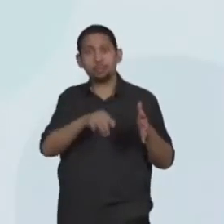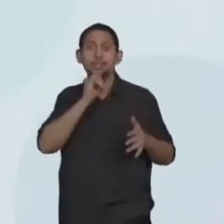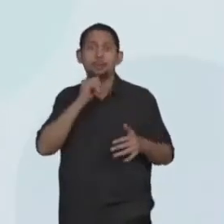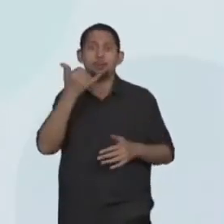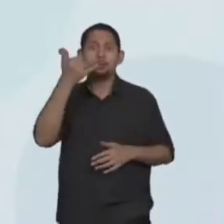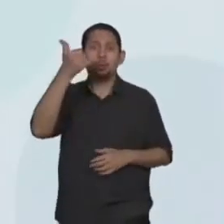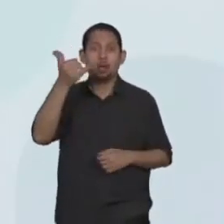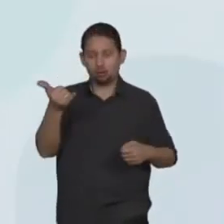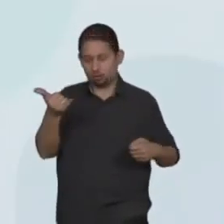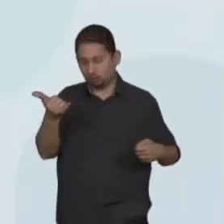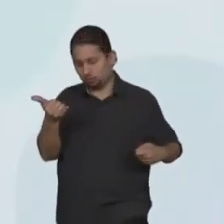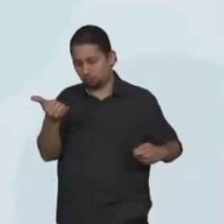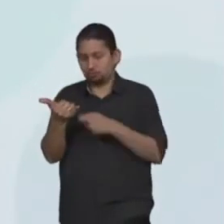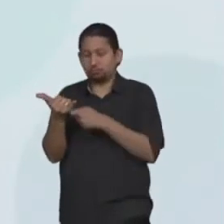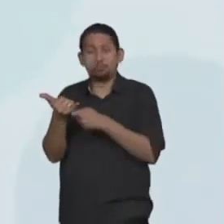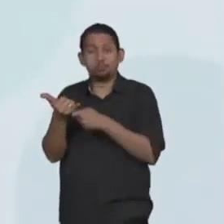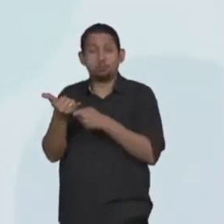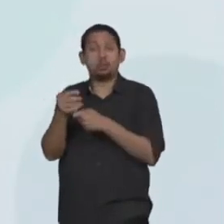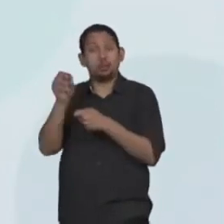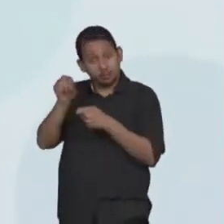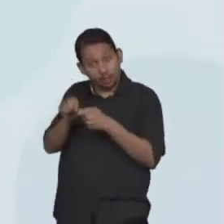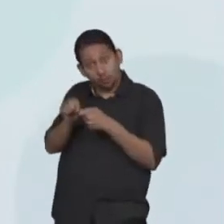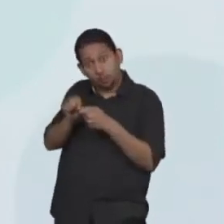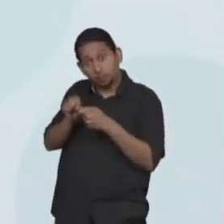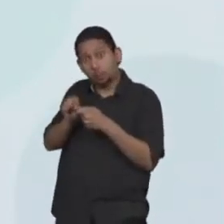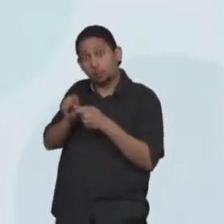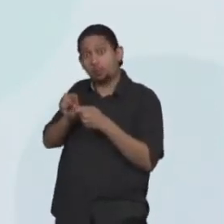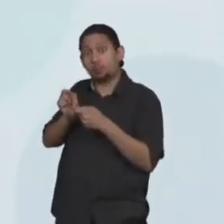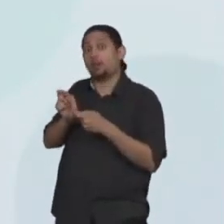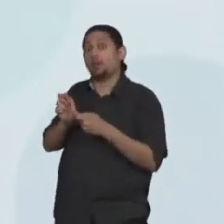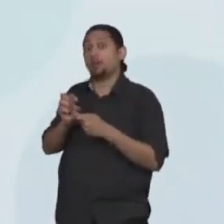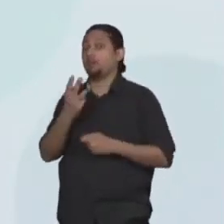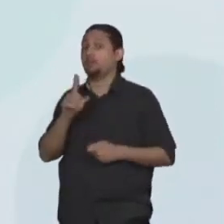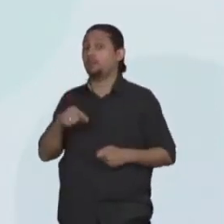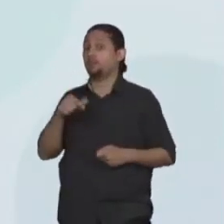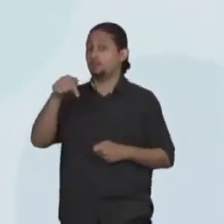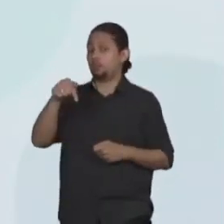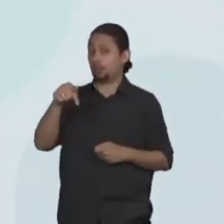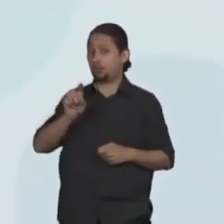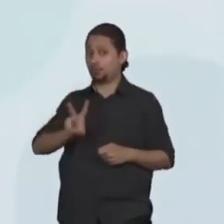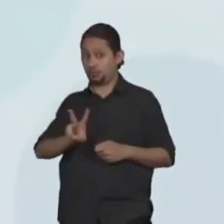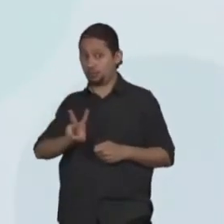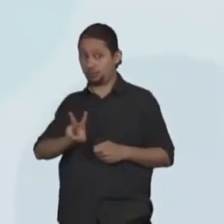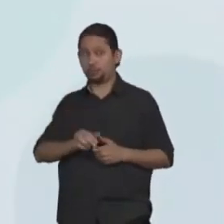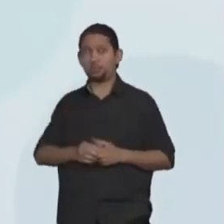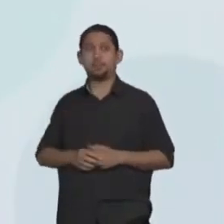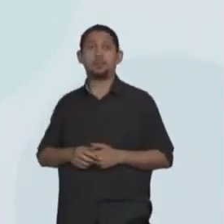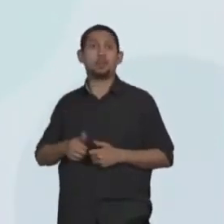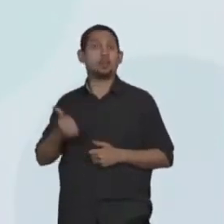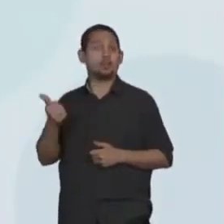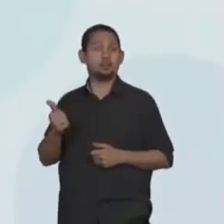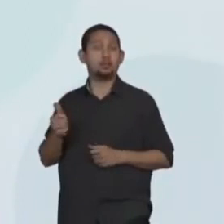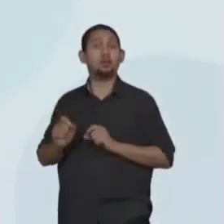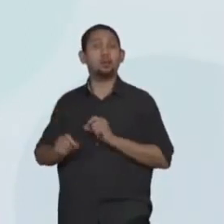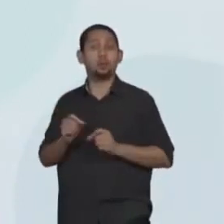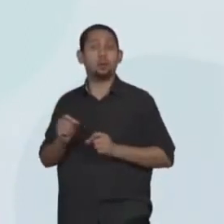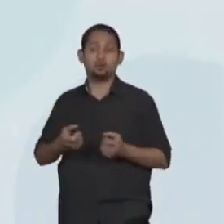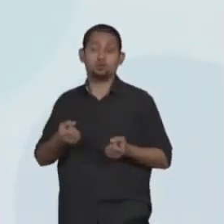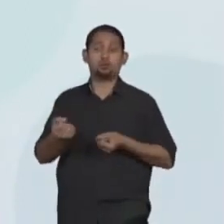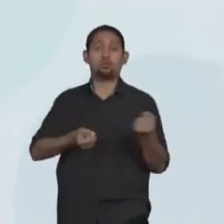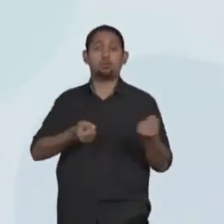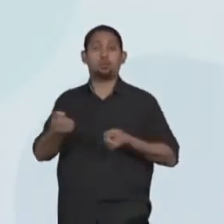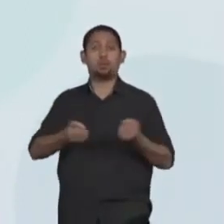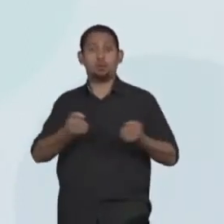exemplo. Essas baterias são 3,7 volts. As baterias de